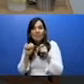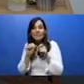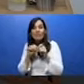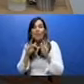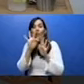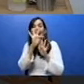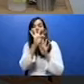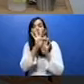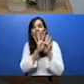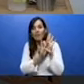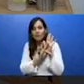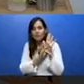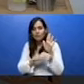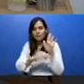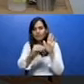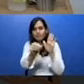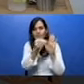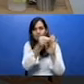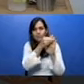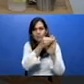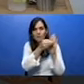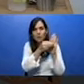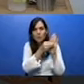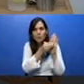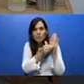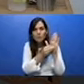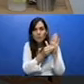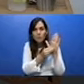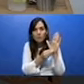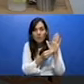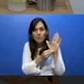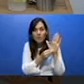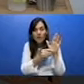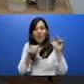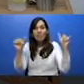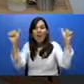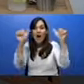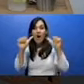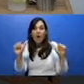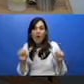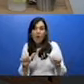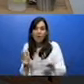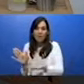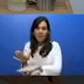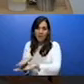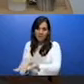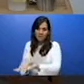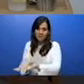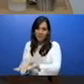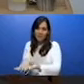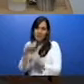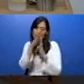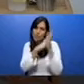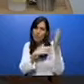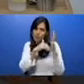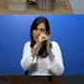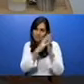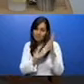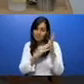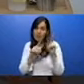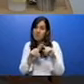um texto, tá? Um texto sobre a obra Mona Lisa. Mas nós vamos fazer